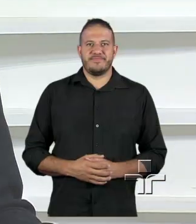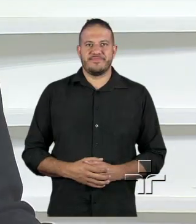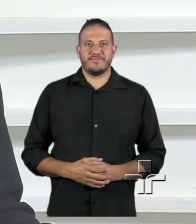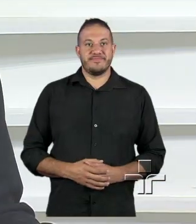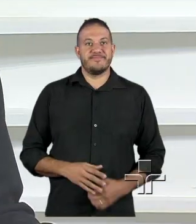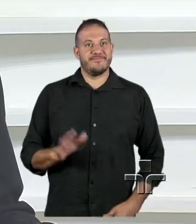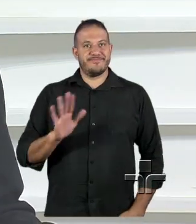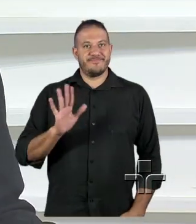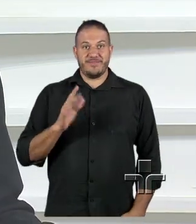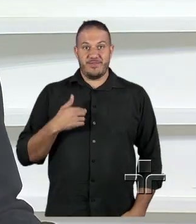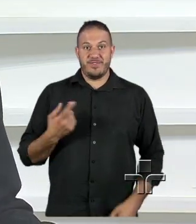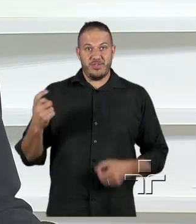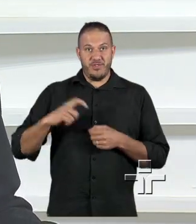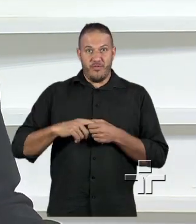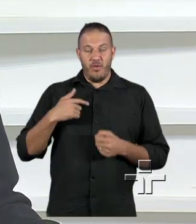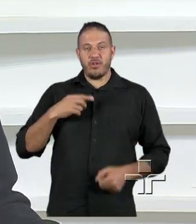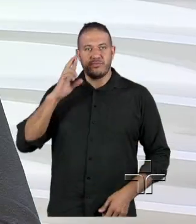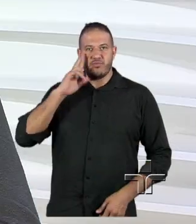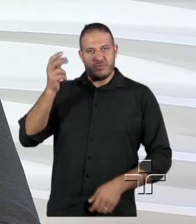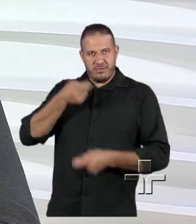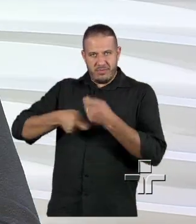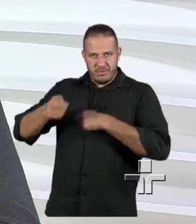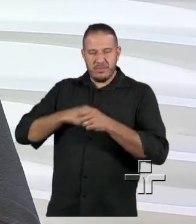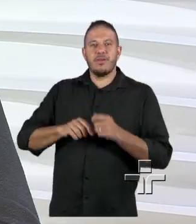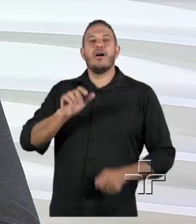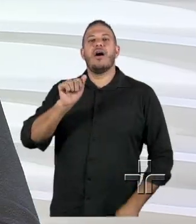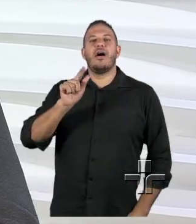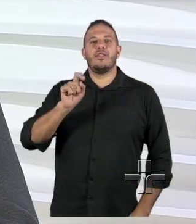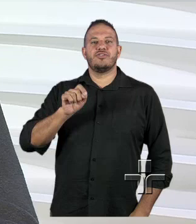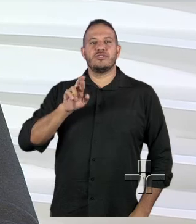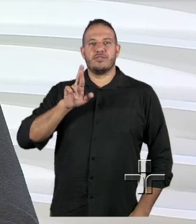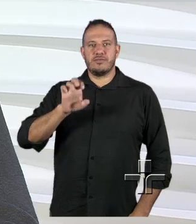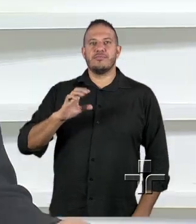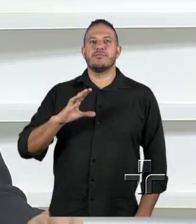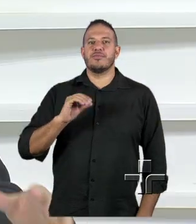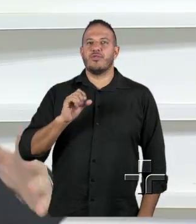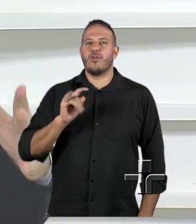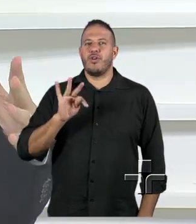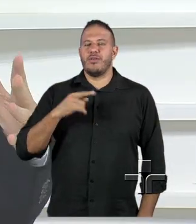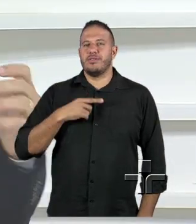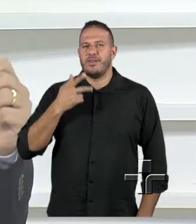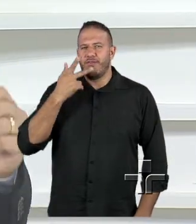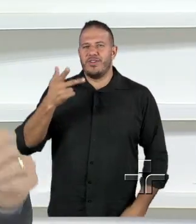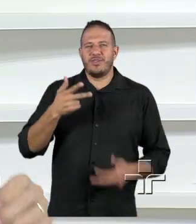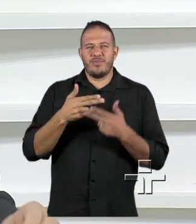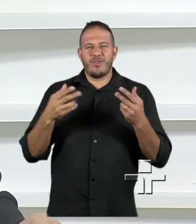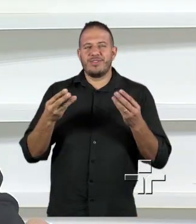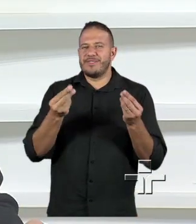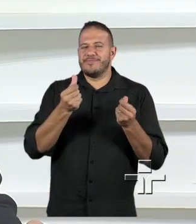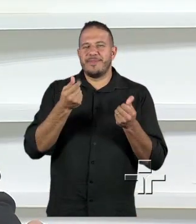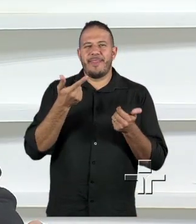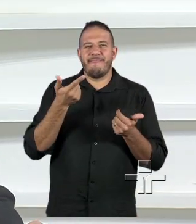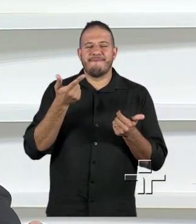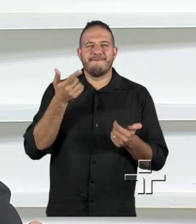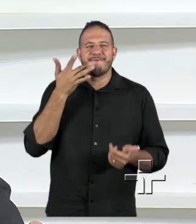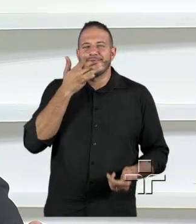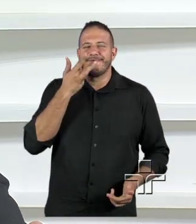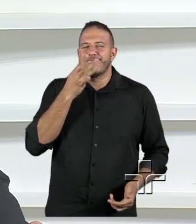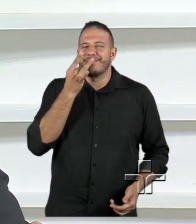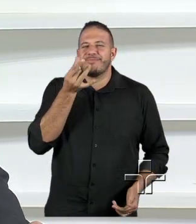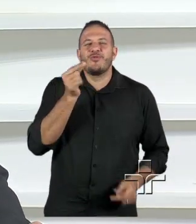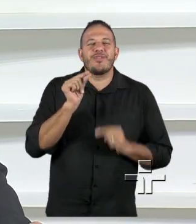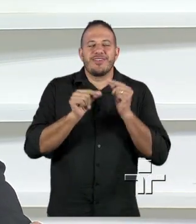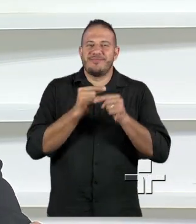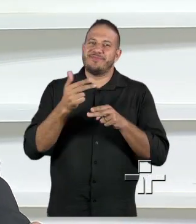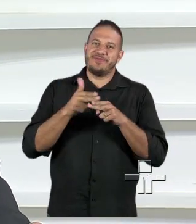Estamos de volta com o empresário Alexandre Costa, falando aqui de uma coisa deliciosa, que é o